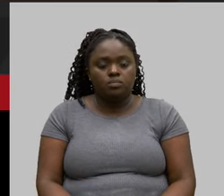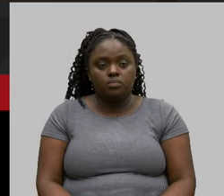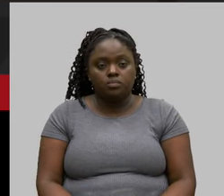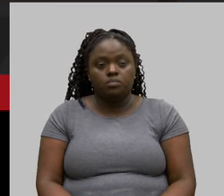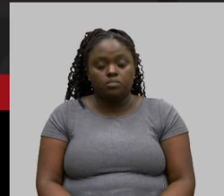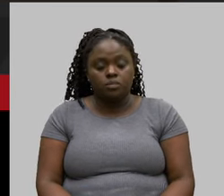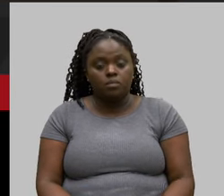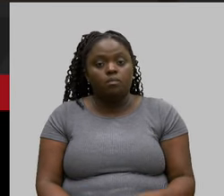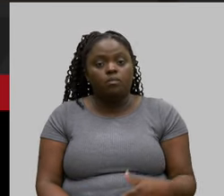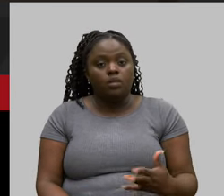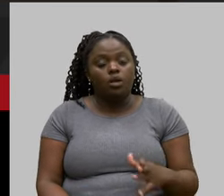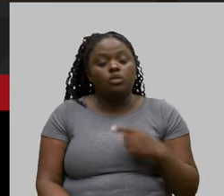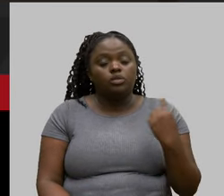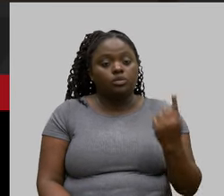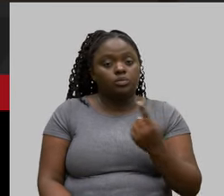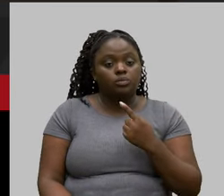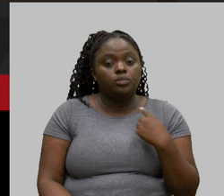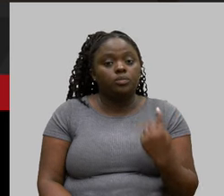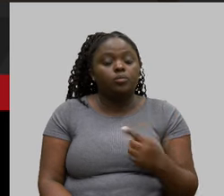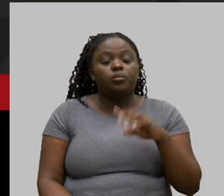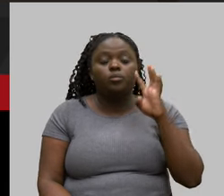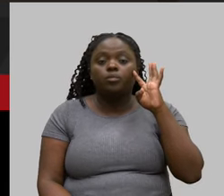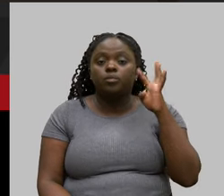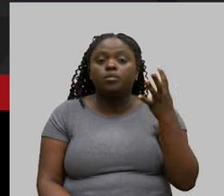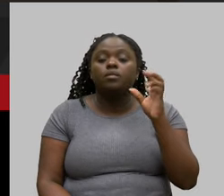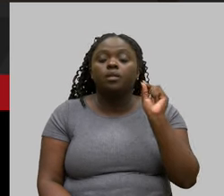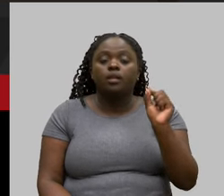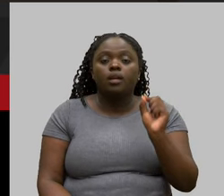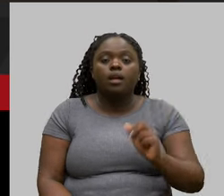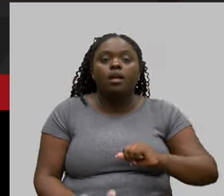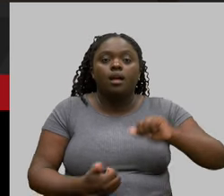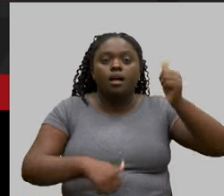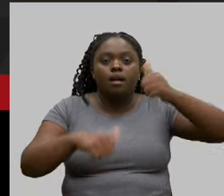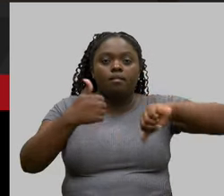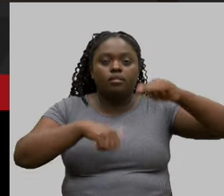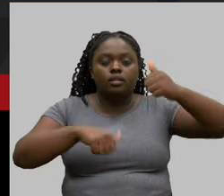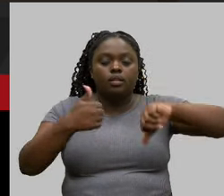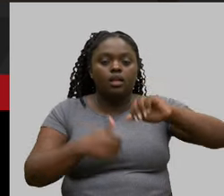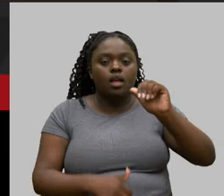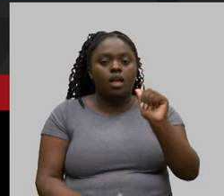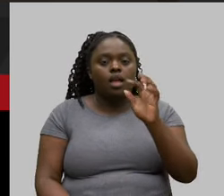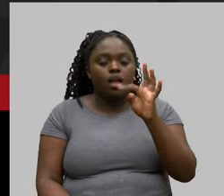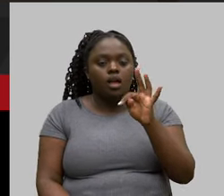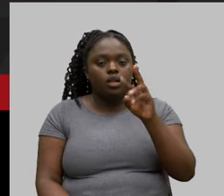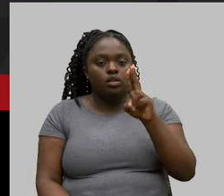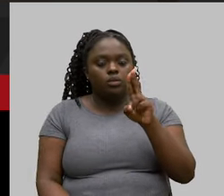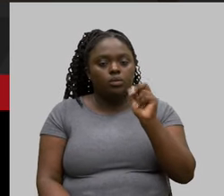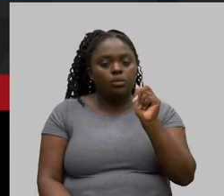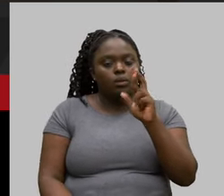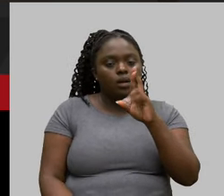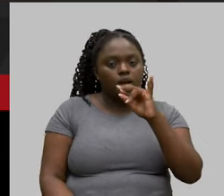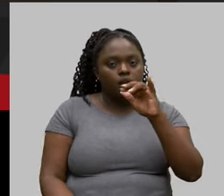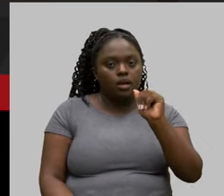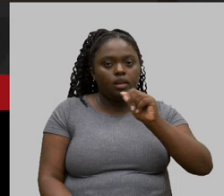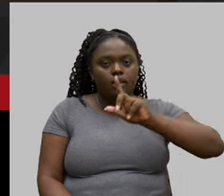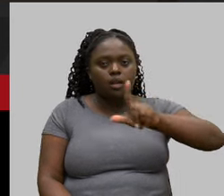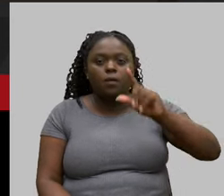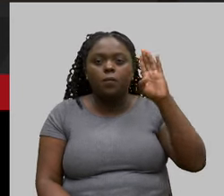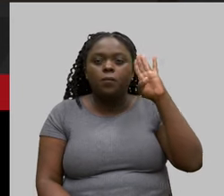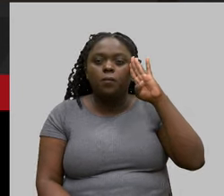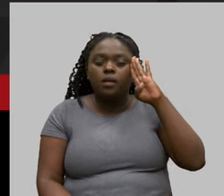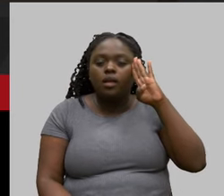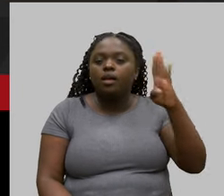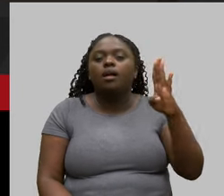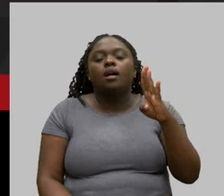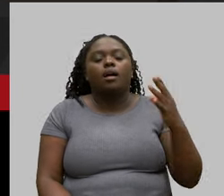órgão técnico do tribunal chega é que a avaliação autorial é o principal instrumento norteador da Previdência Social Porque